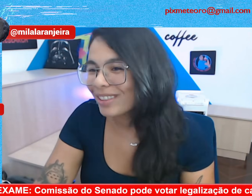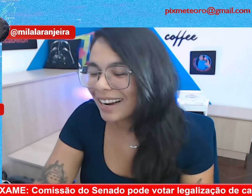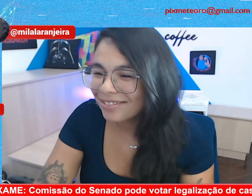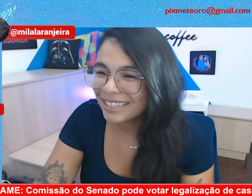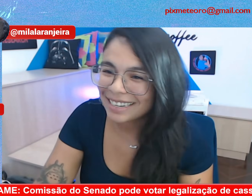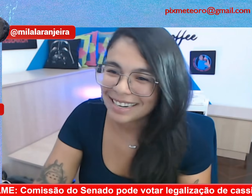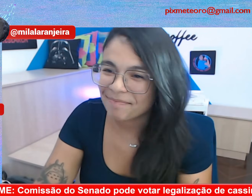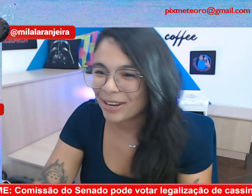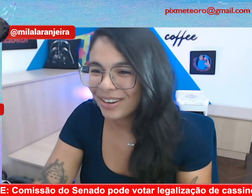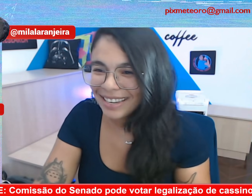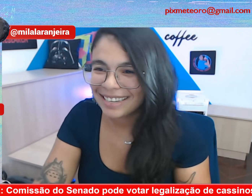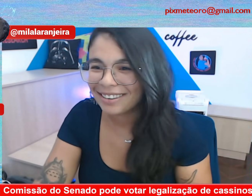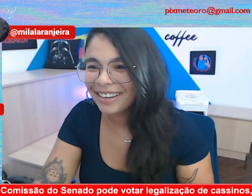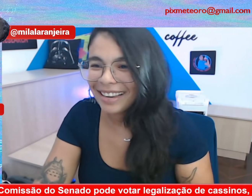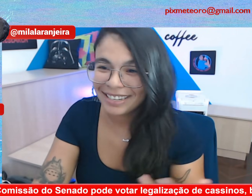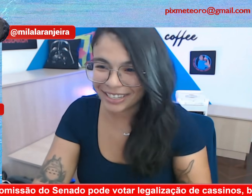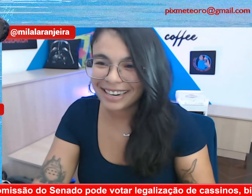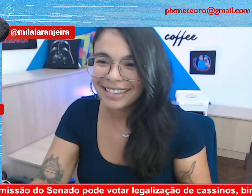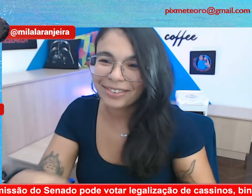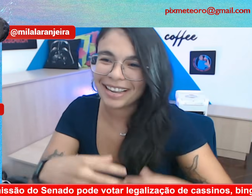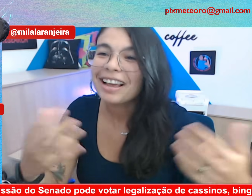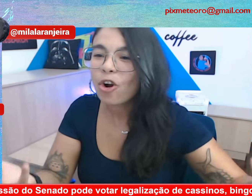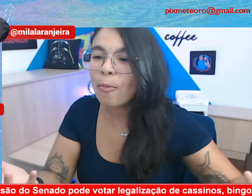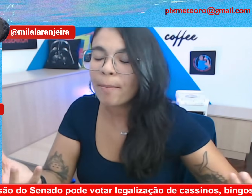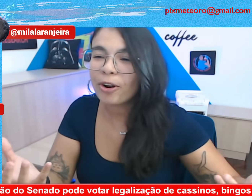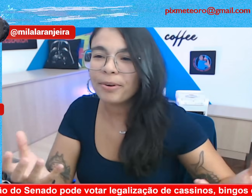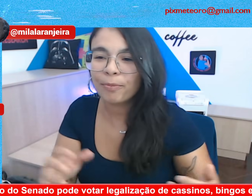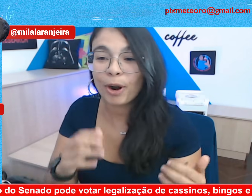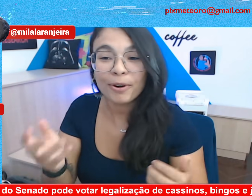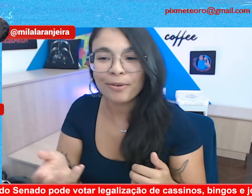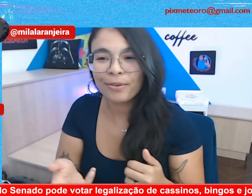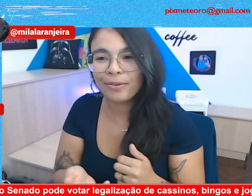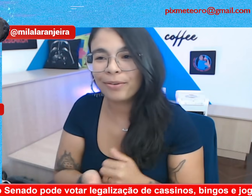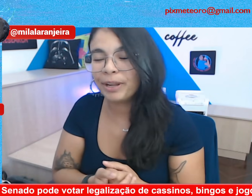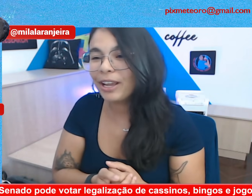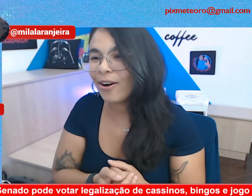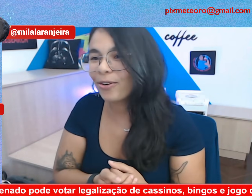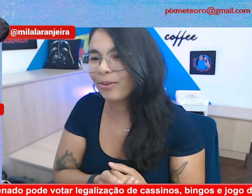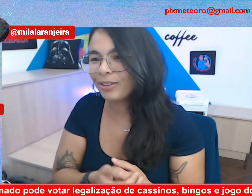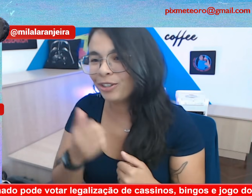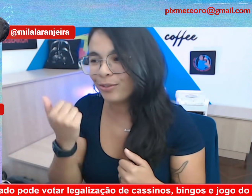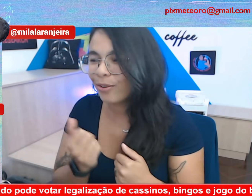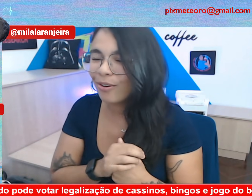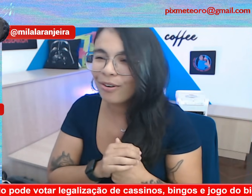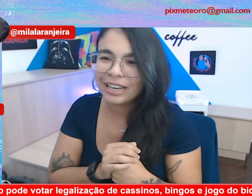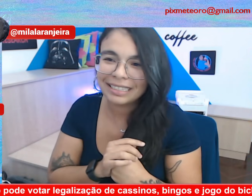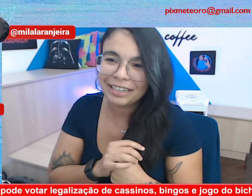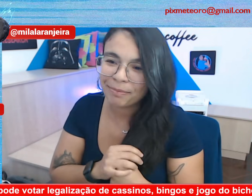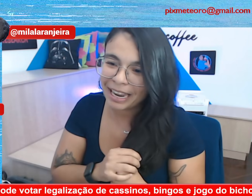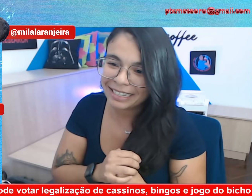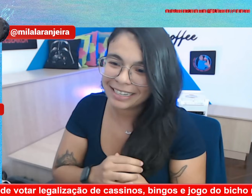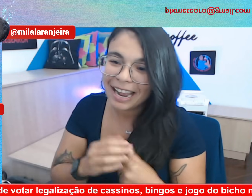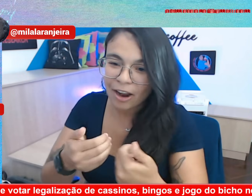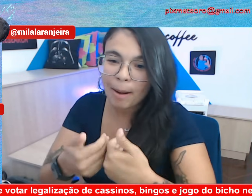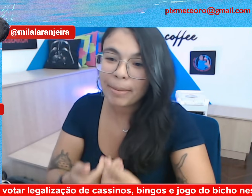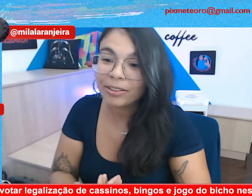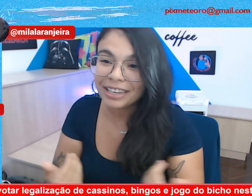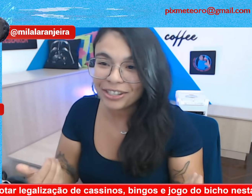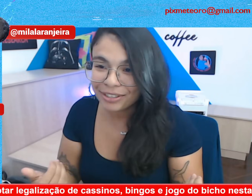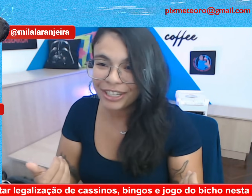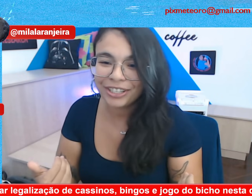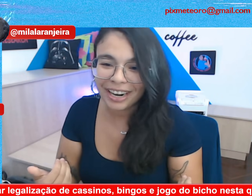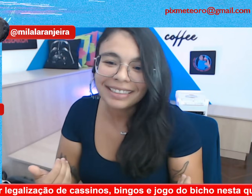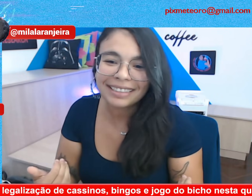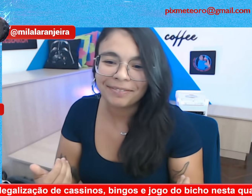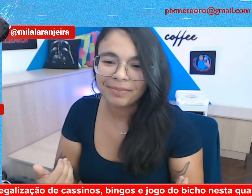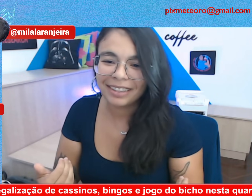Girão tava meio que criticando né como a próprio o próprio meteoro divulgou recentemente é uma pauta